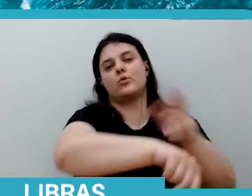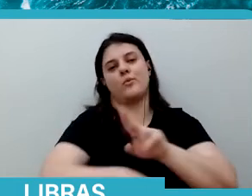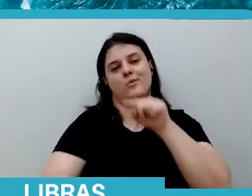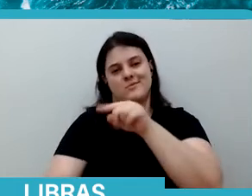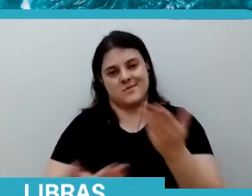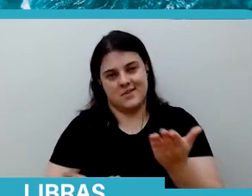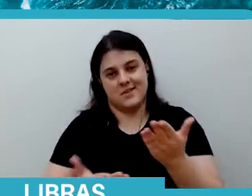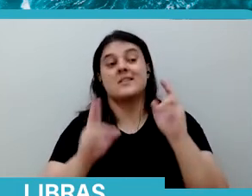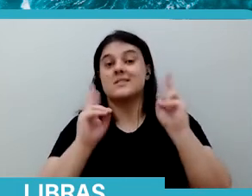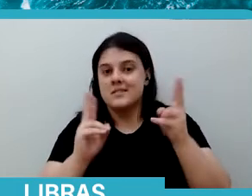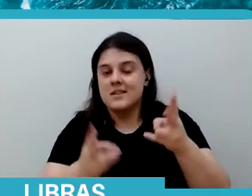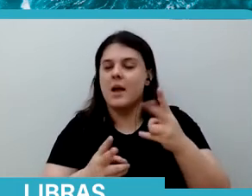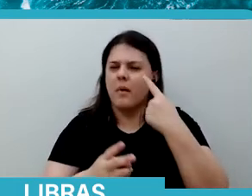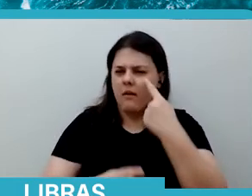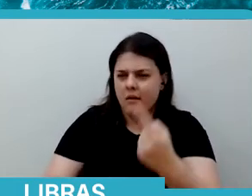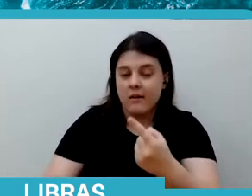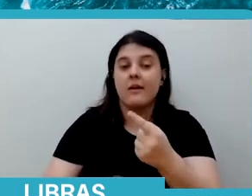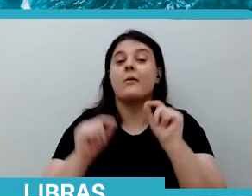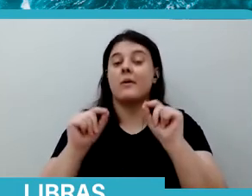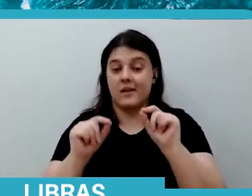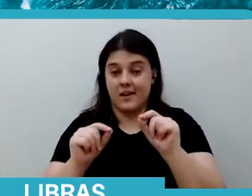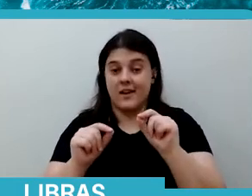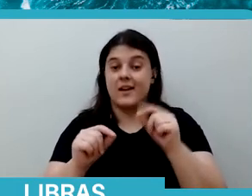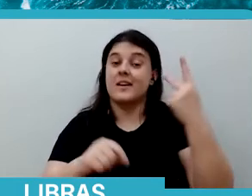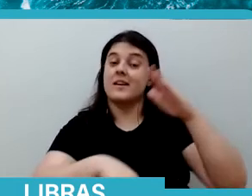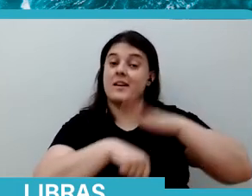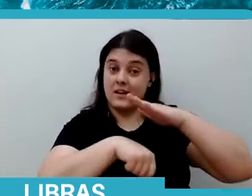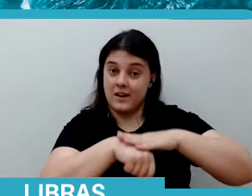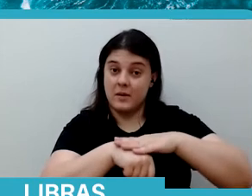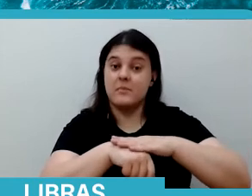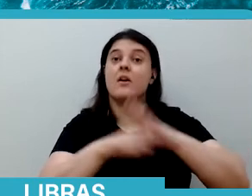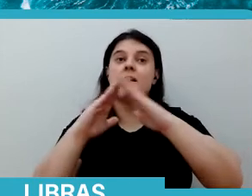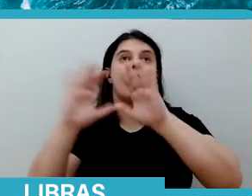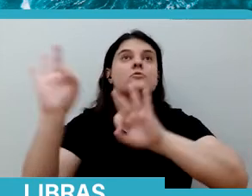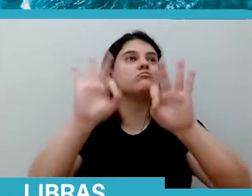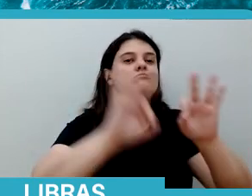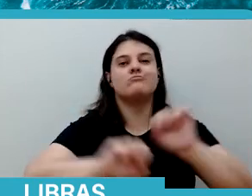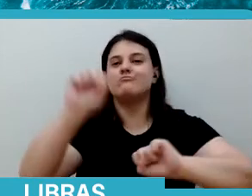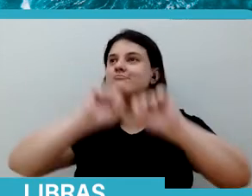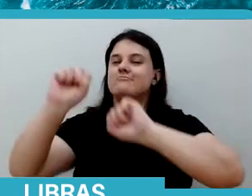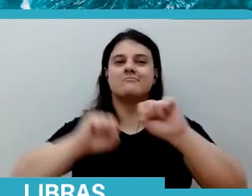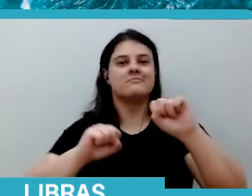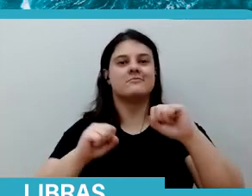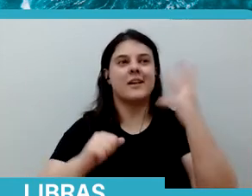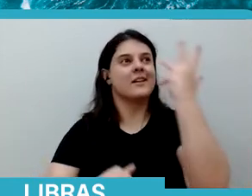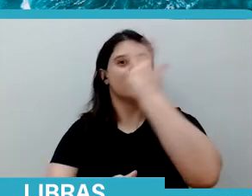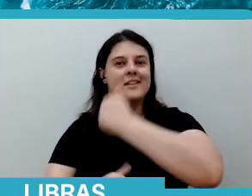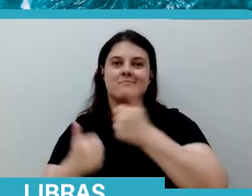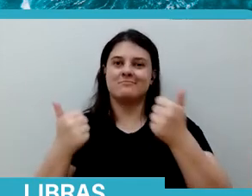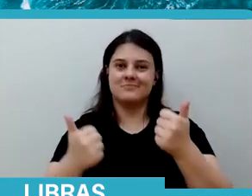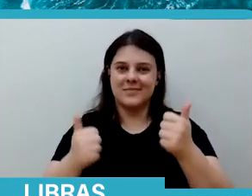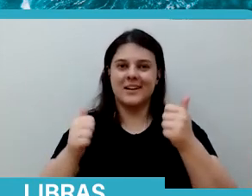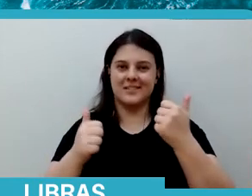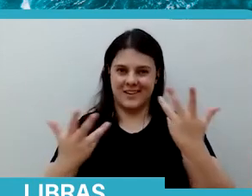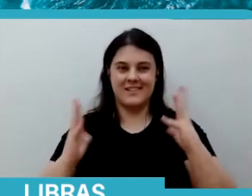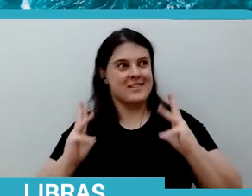produto e que sempre foi reconhecida por de repente deixar a casa totalmente limpa né o branca e aí